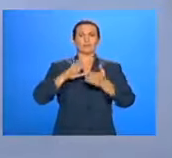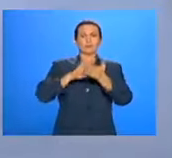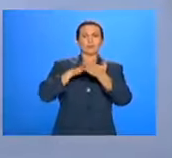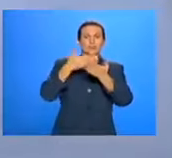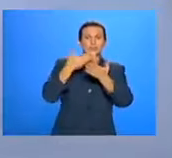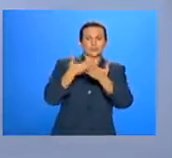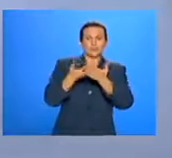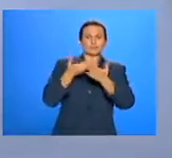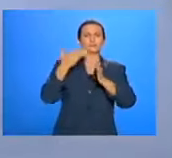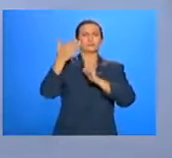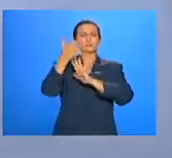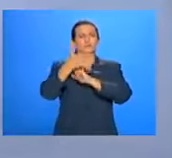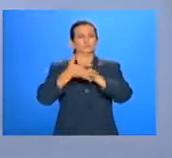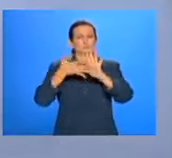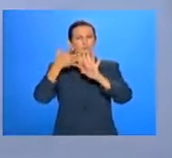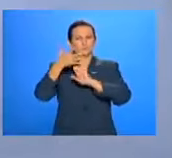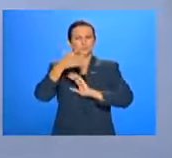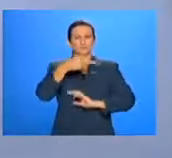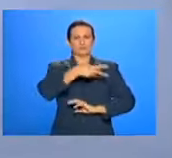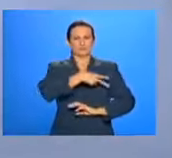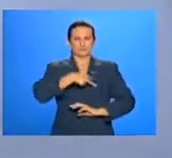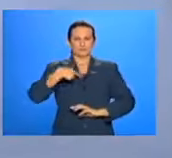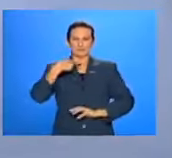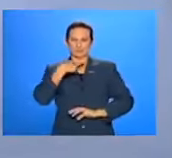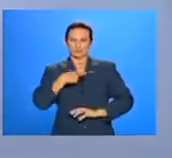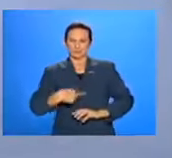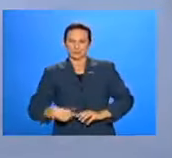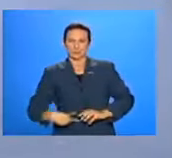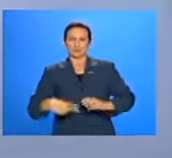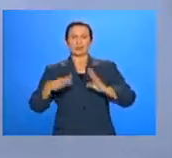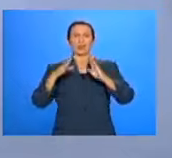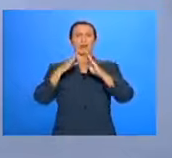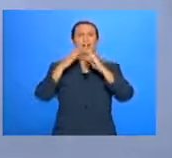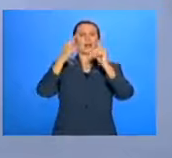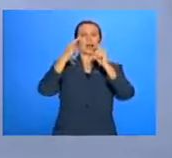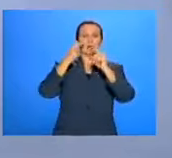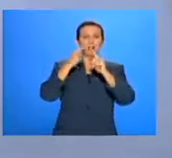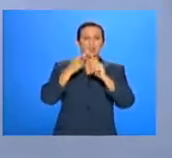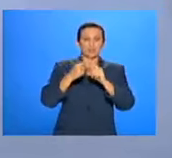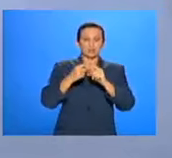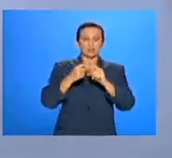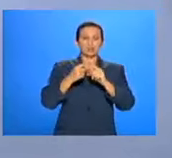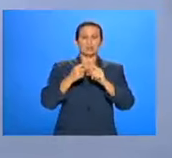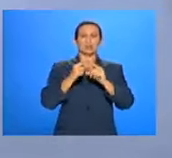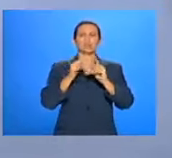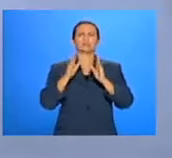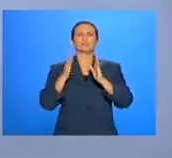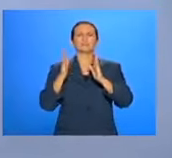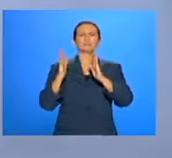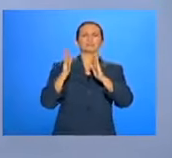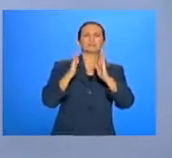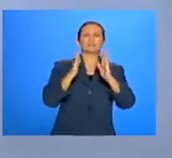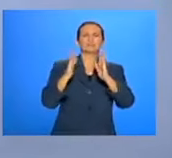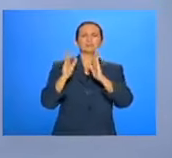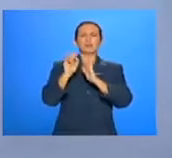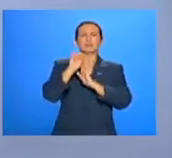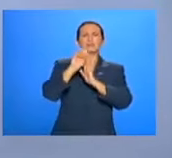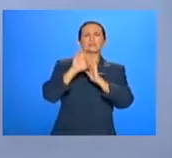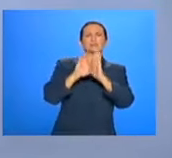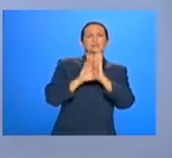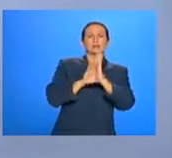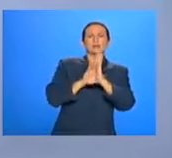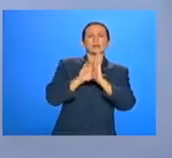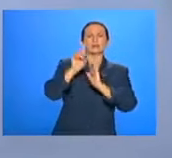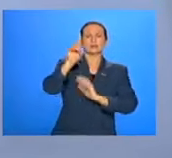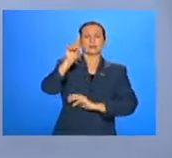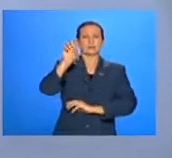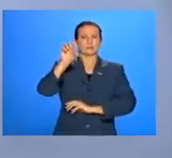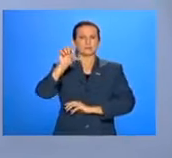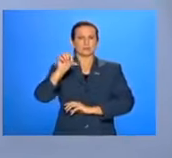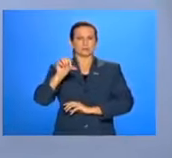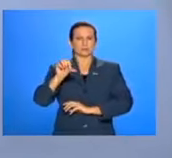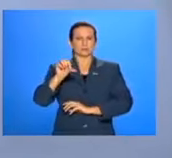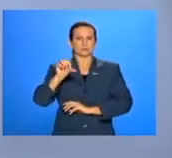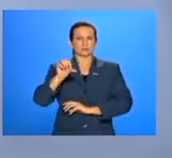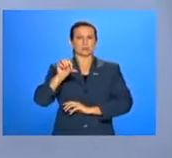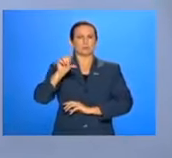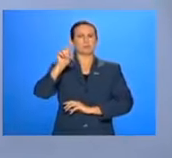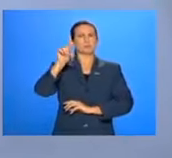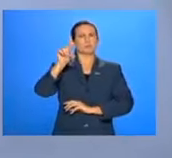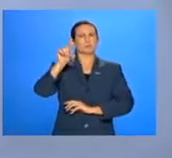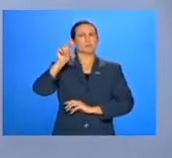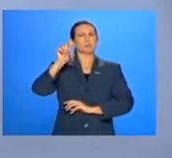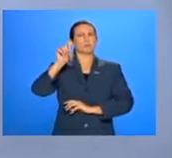sinais sueca em trabalhos religiosos se deu por volta do final do século XIX,